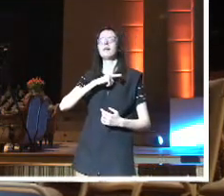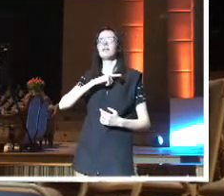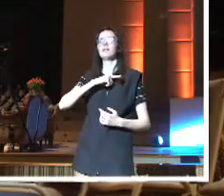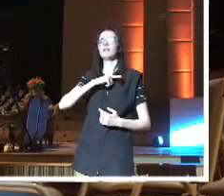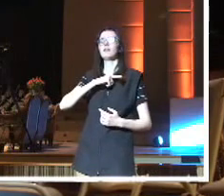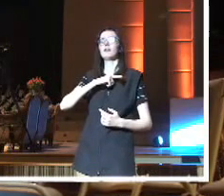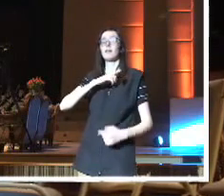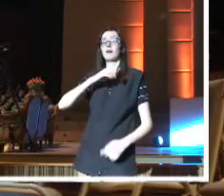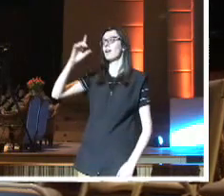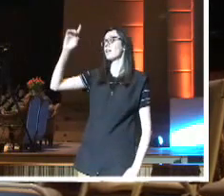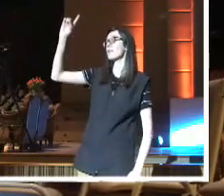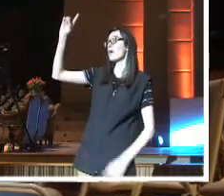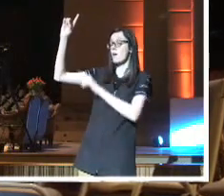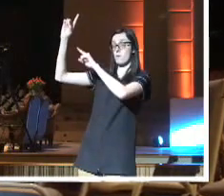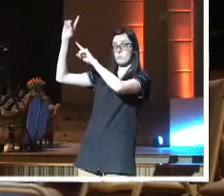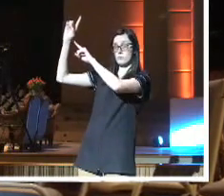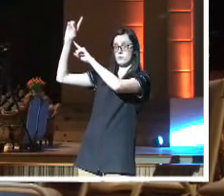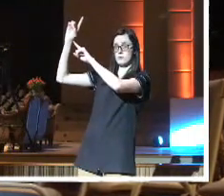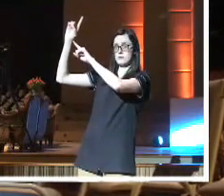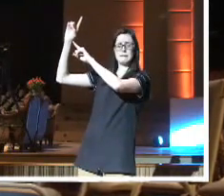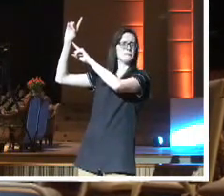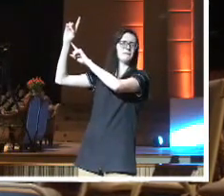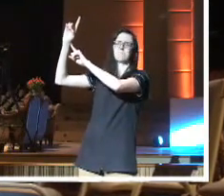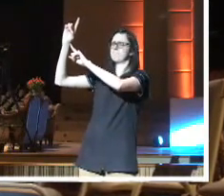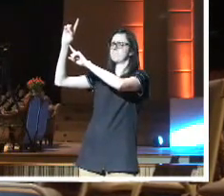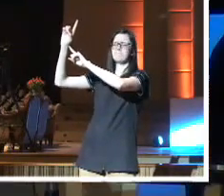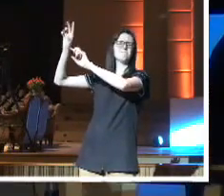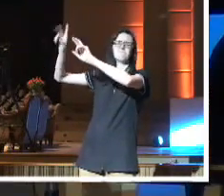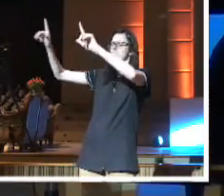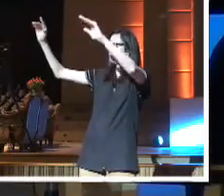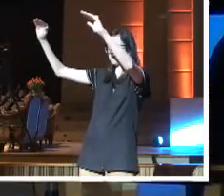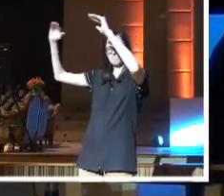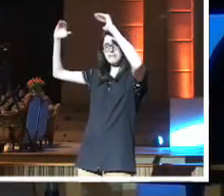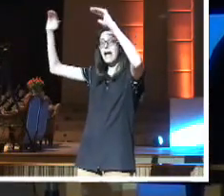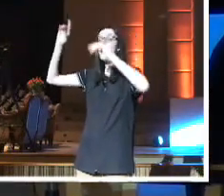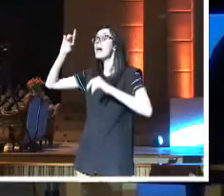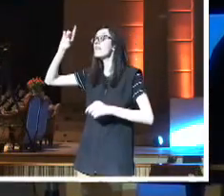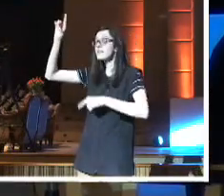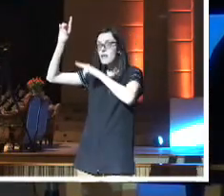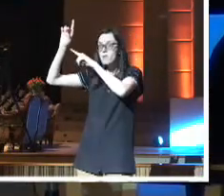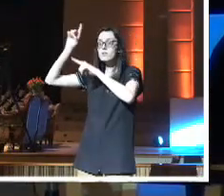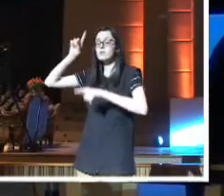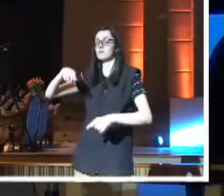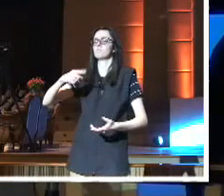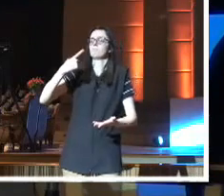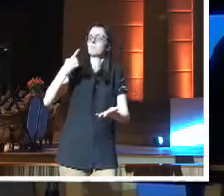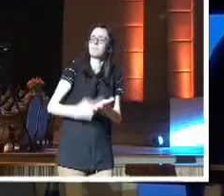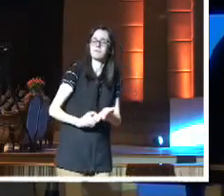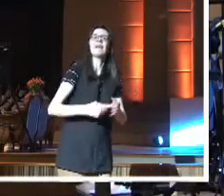esse Deus que é sobrenatural é um Deus de palavra.